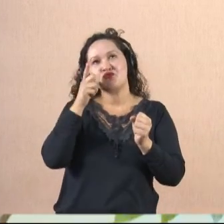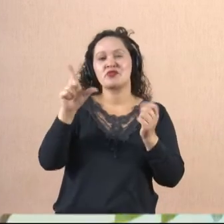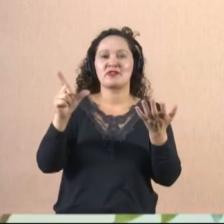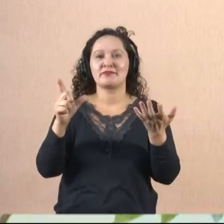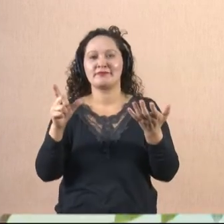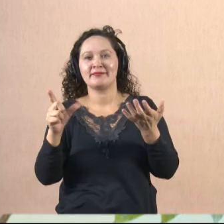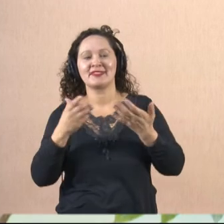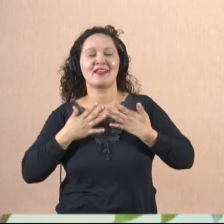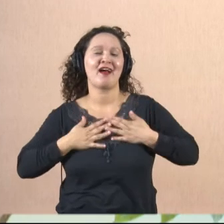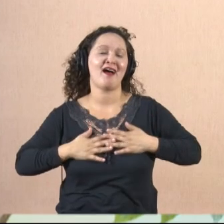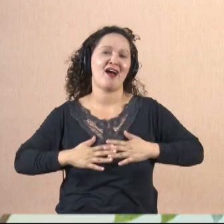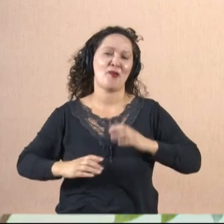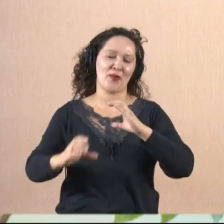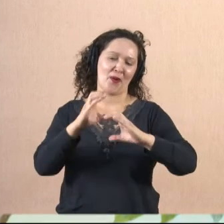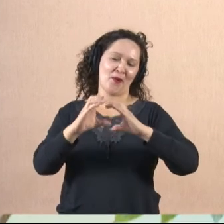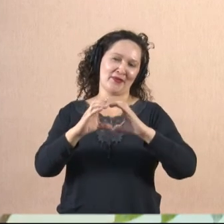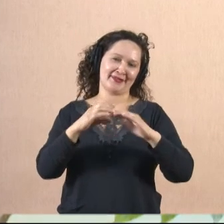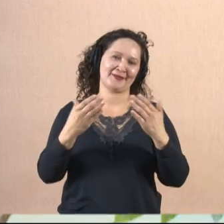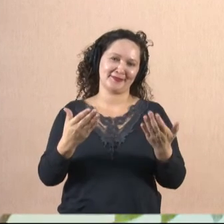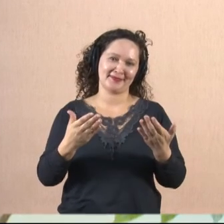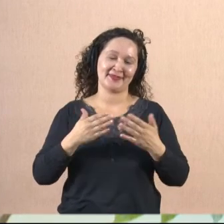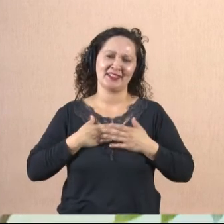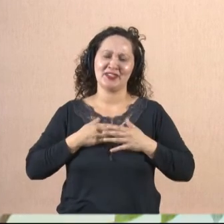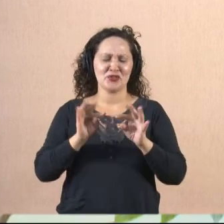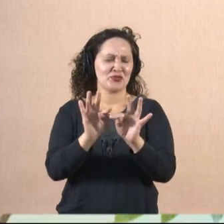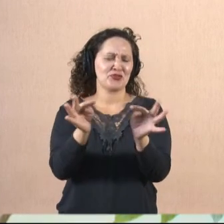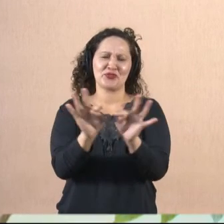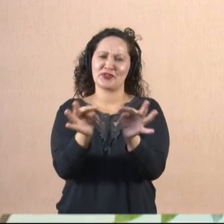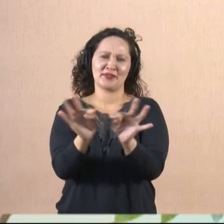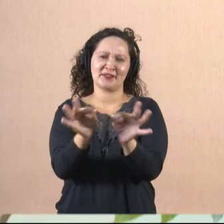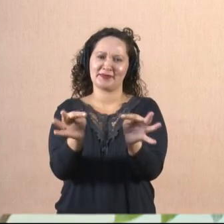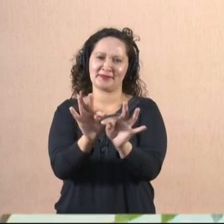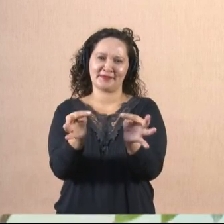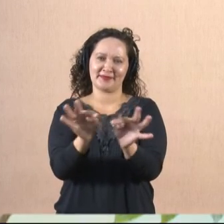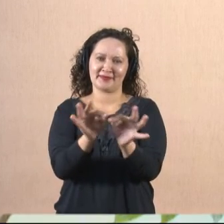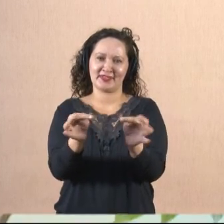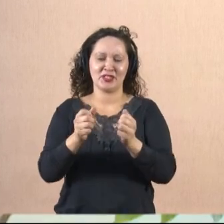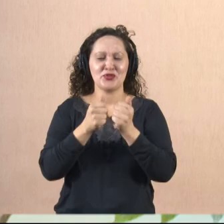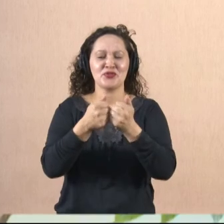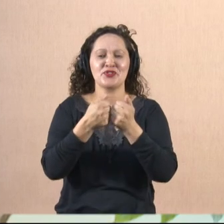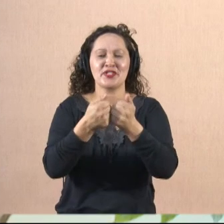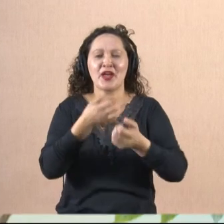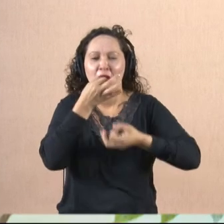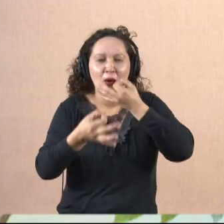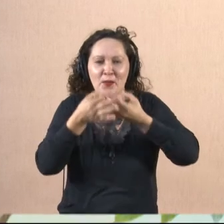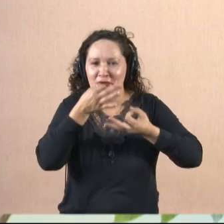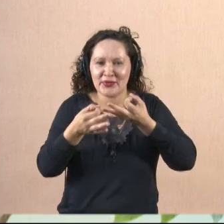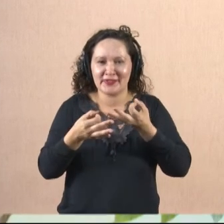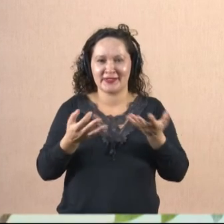ficar tranquilo então depois simplesmente seguindo estas dicas